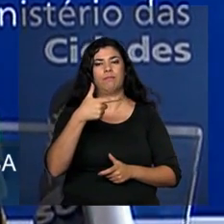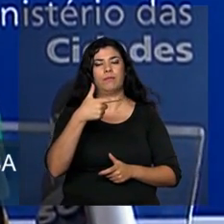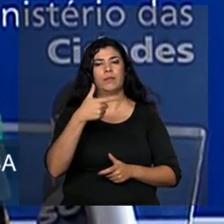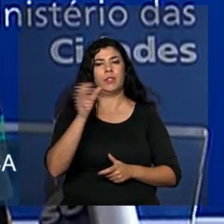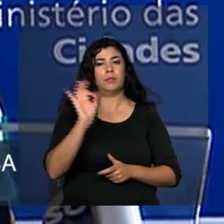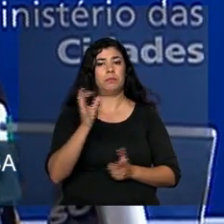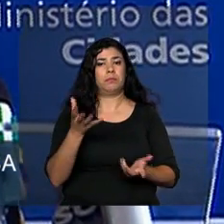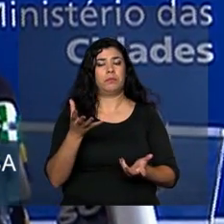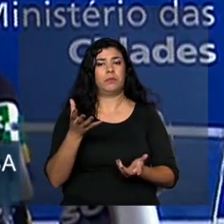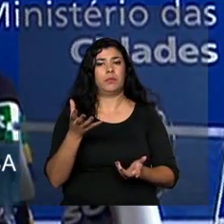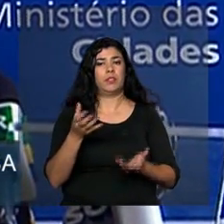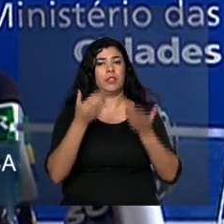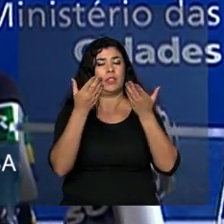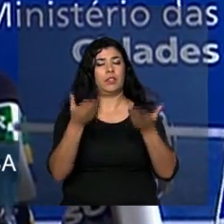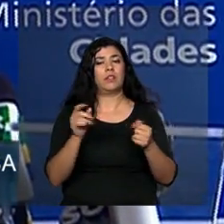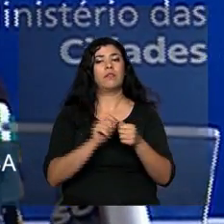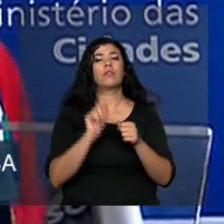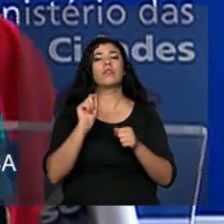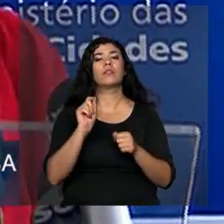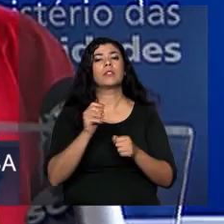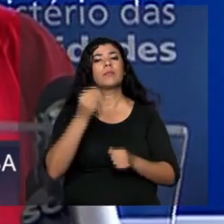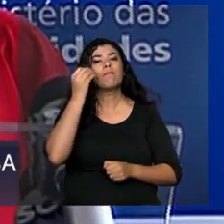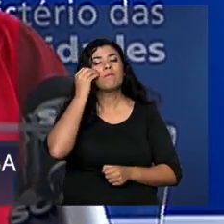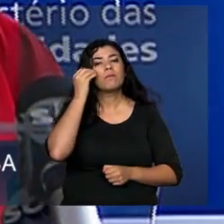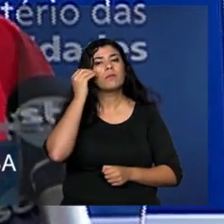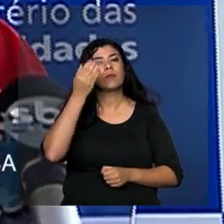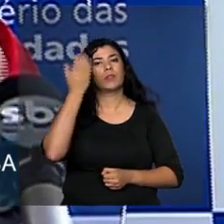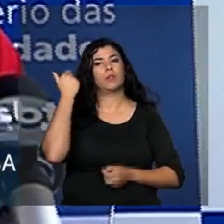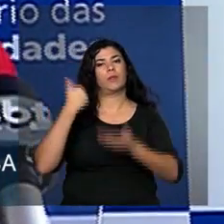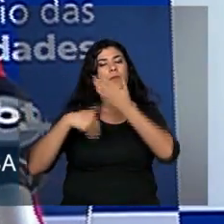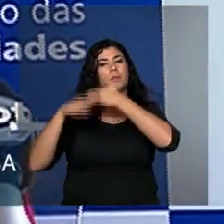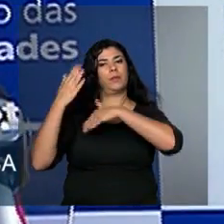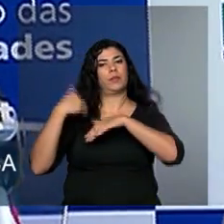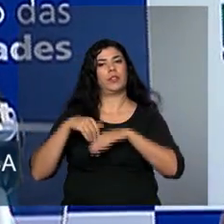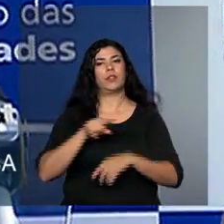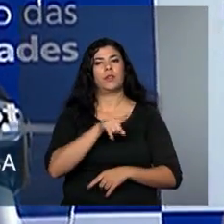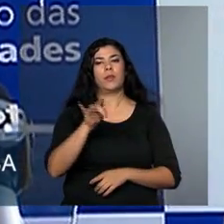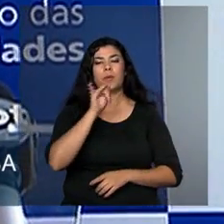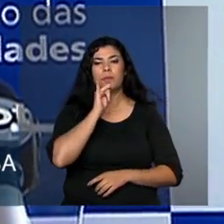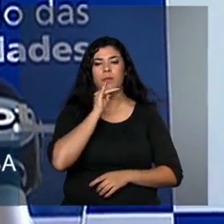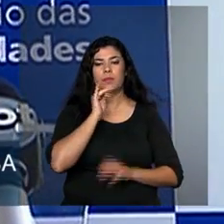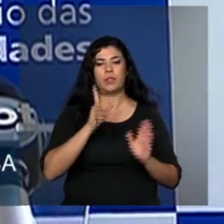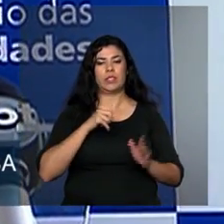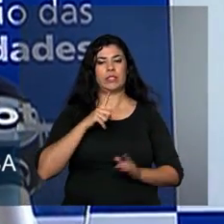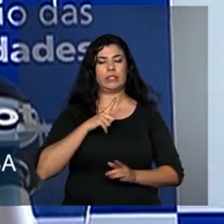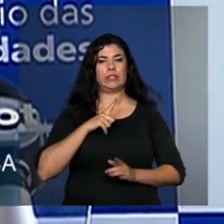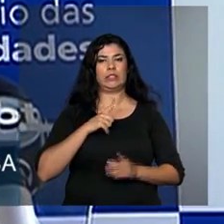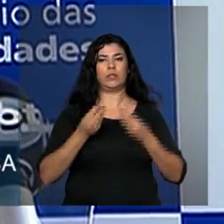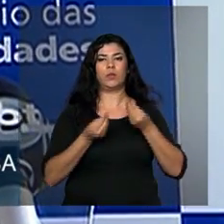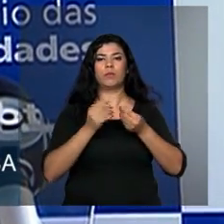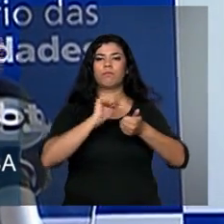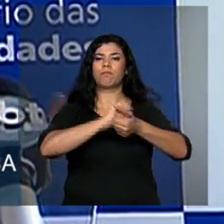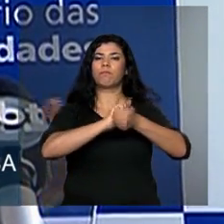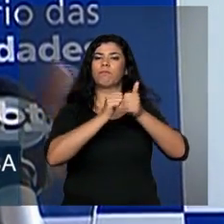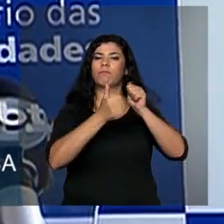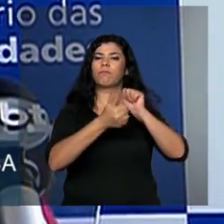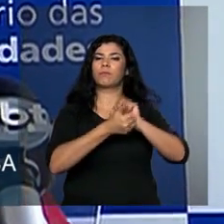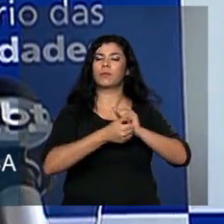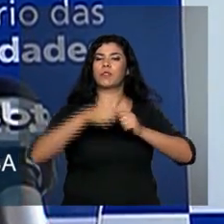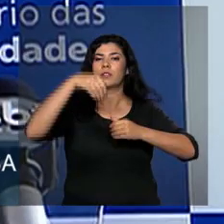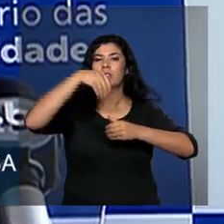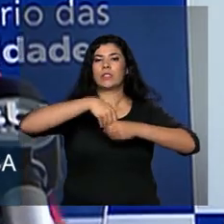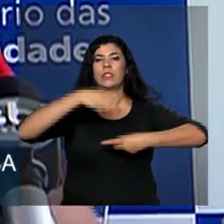estamos fazendo o quê? Uma coisa que se faz. Você tende a adequar a sua